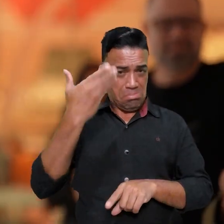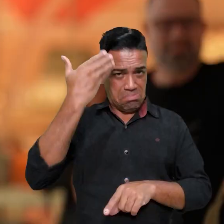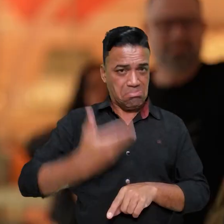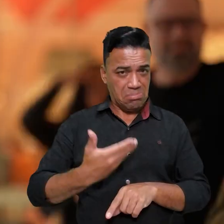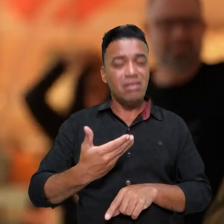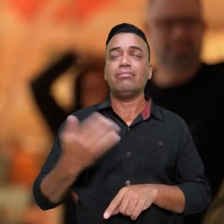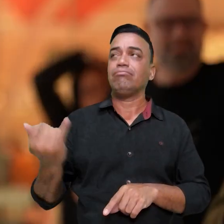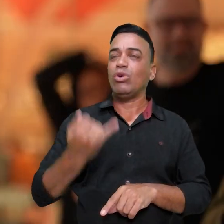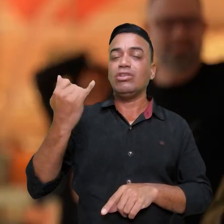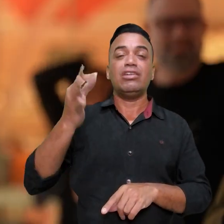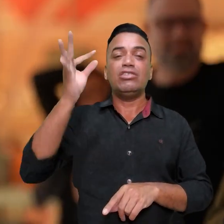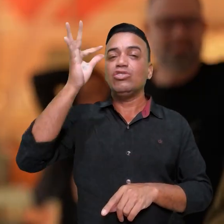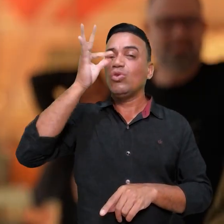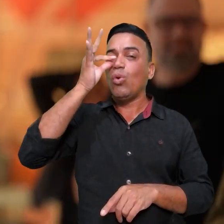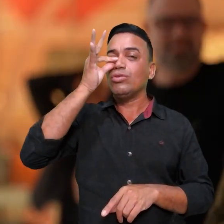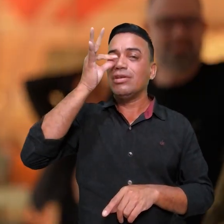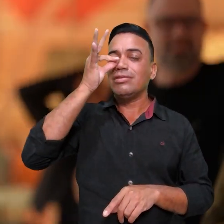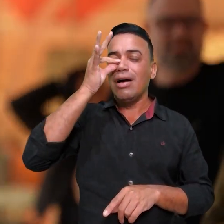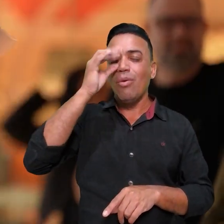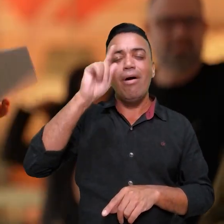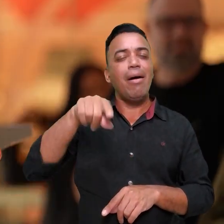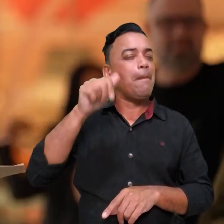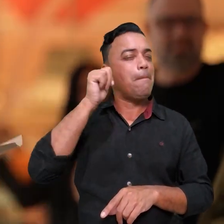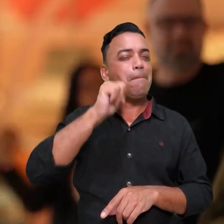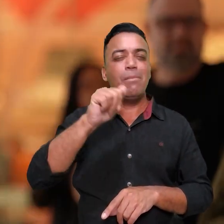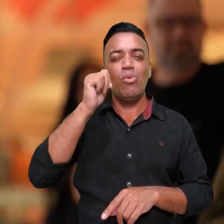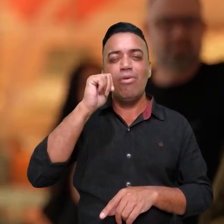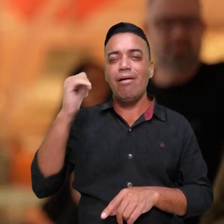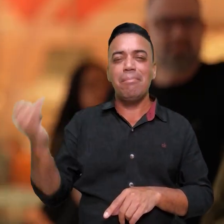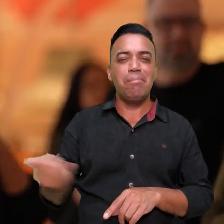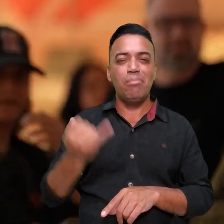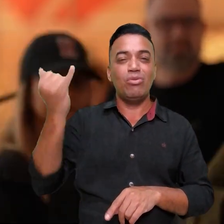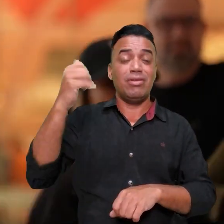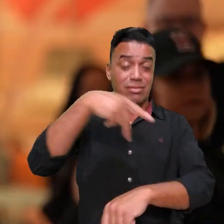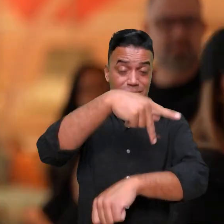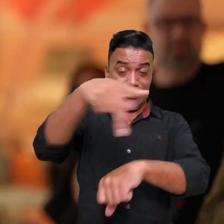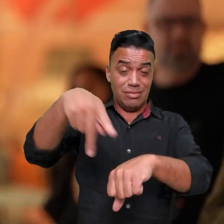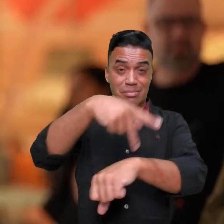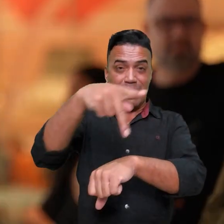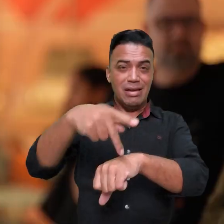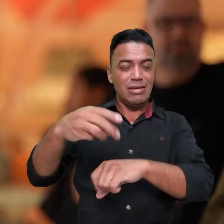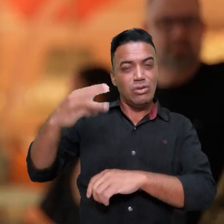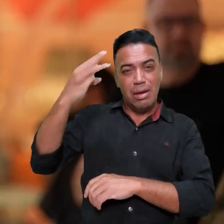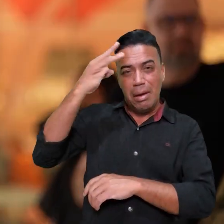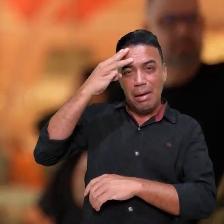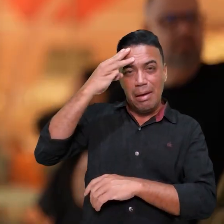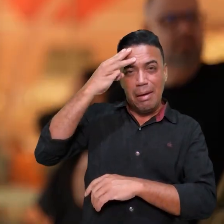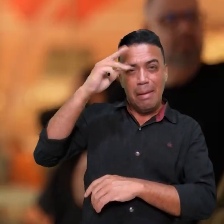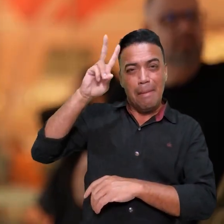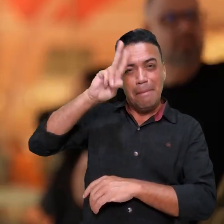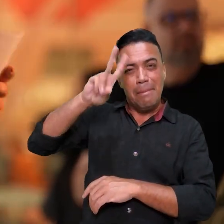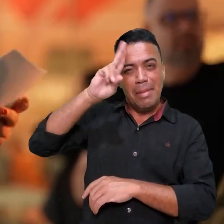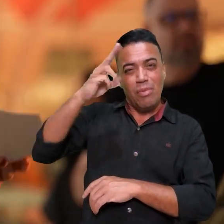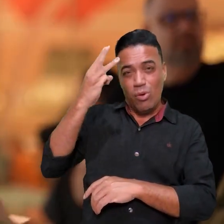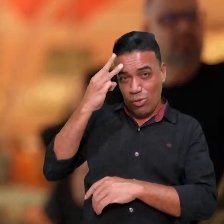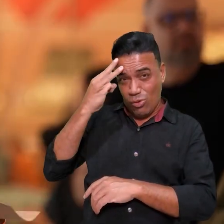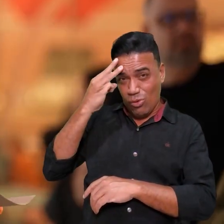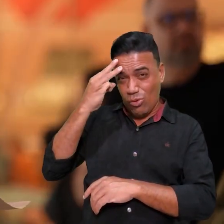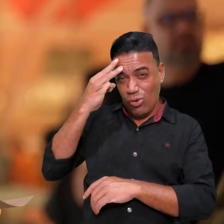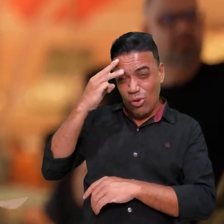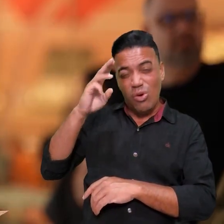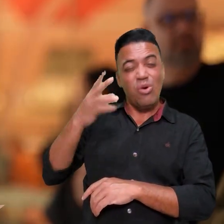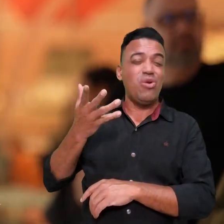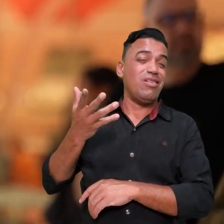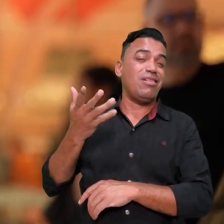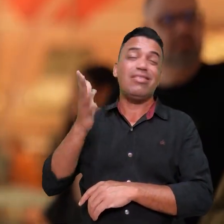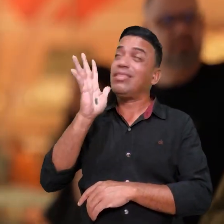gente fazer isso. Conceição é uma mulher extremamente relevante e num país que tem uma memória que às vezes demora a dar crédito para as pessoas